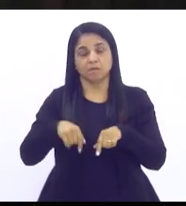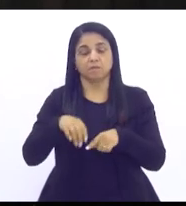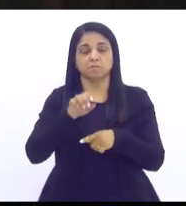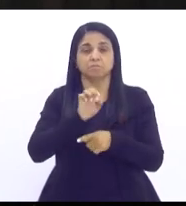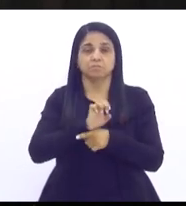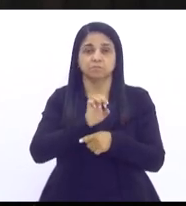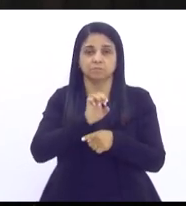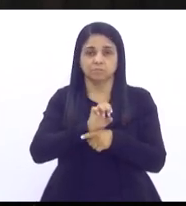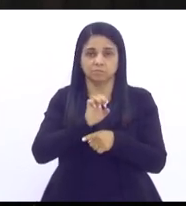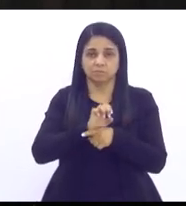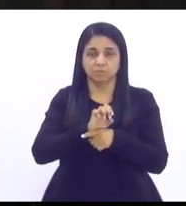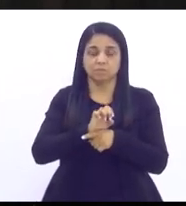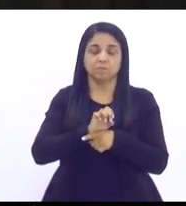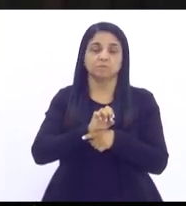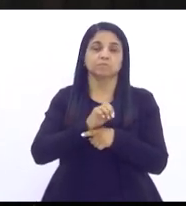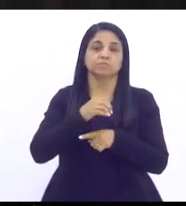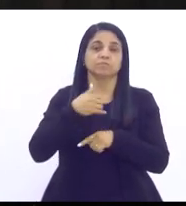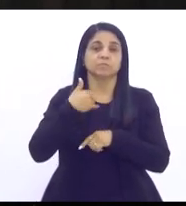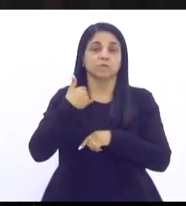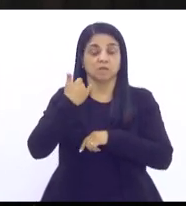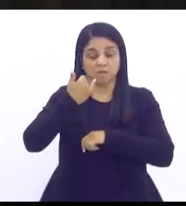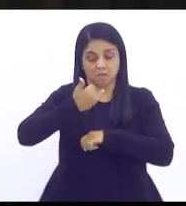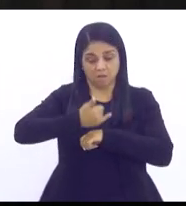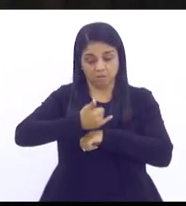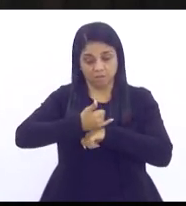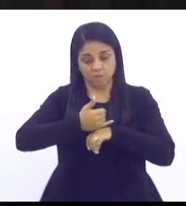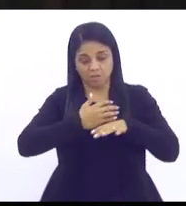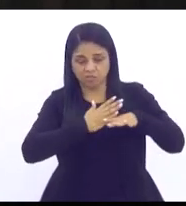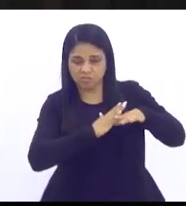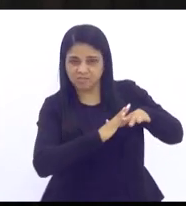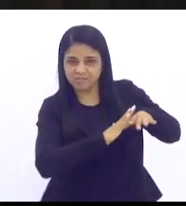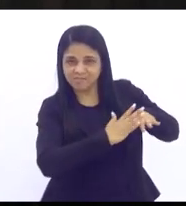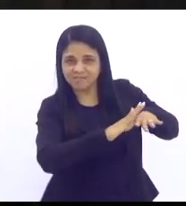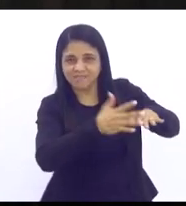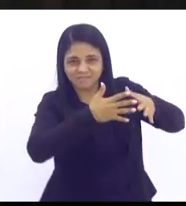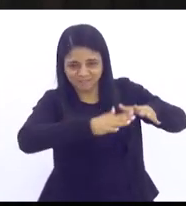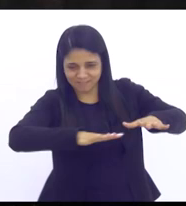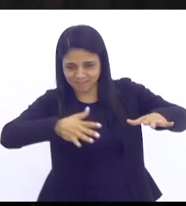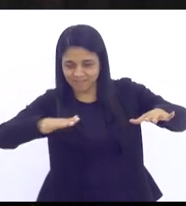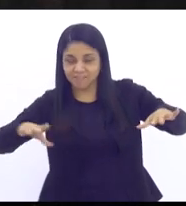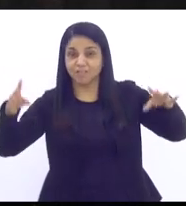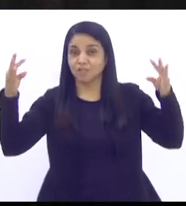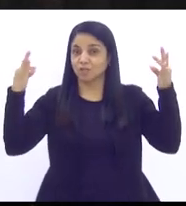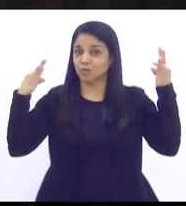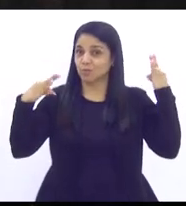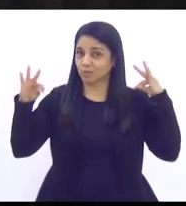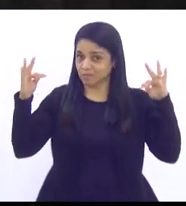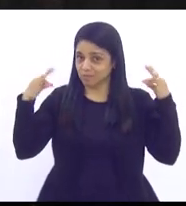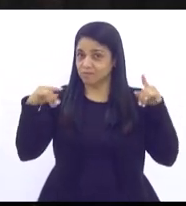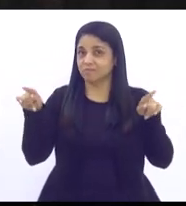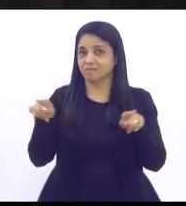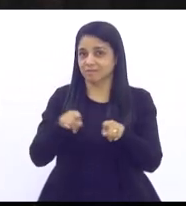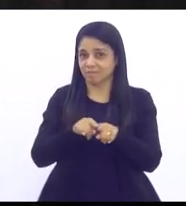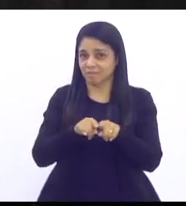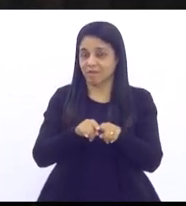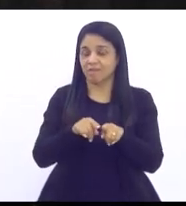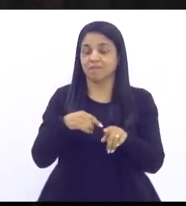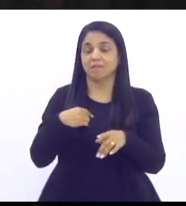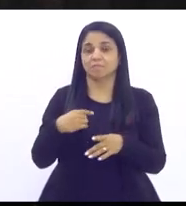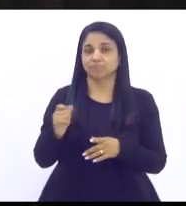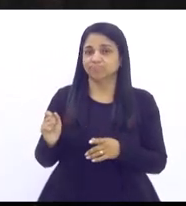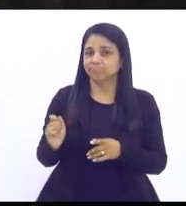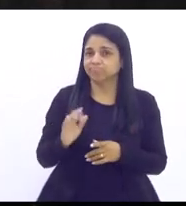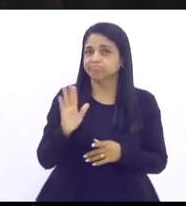com uma capital e cidades litorâneas de fortíssimo apelo turístico, nós temos um altíssimo custo de